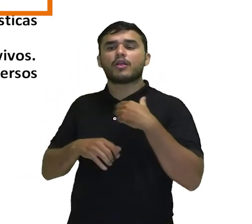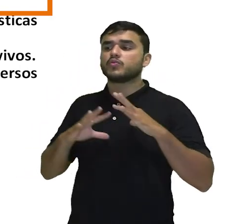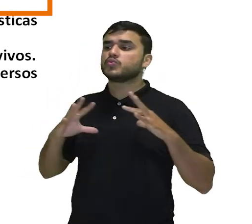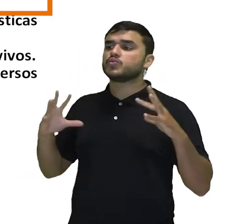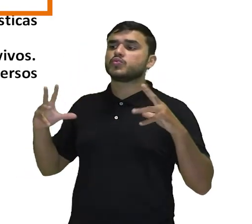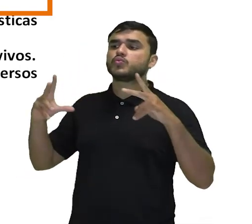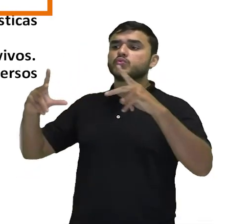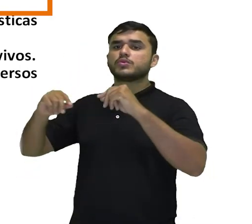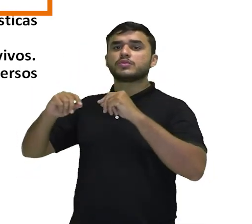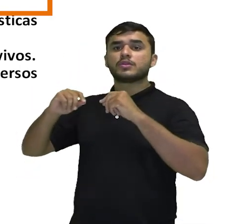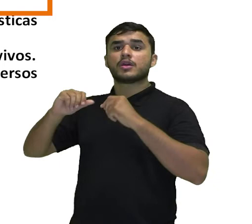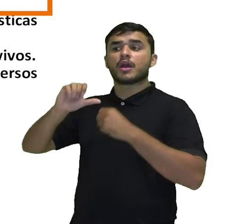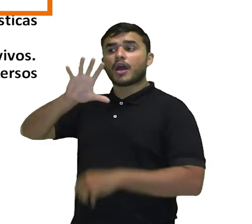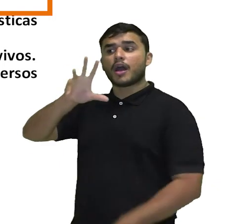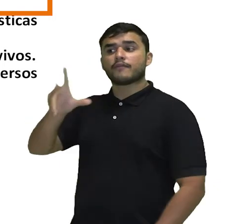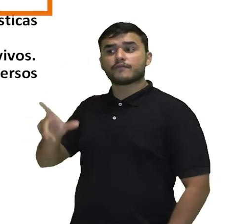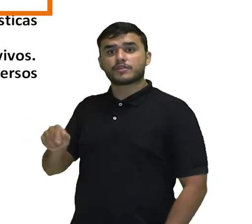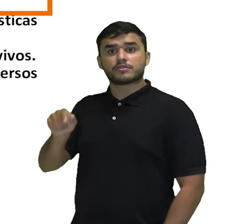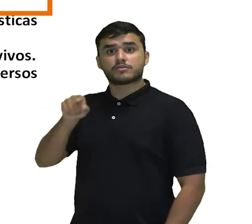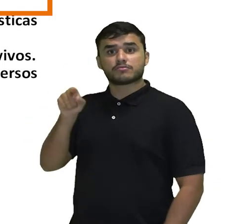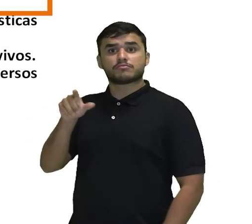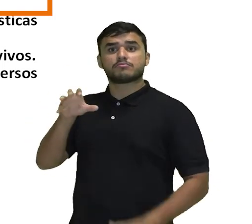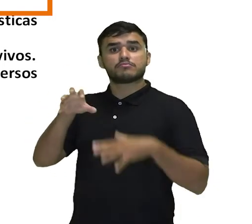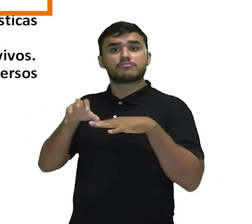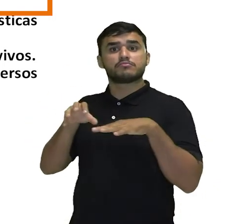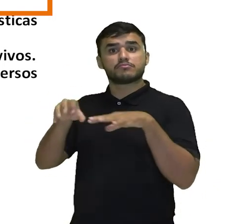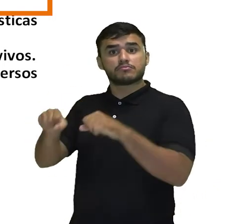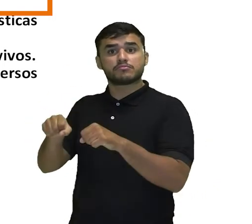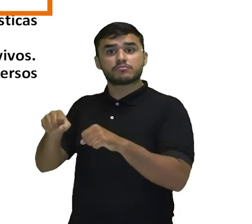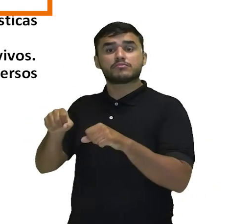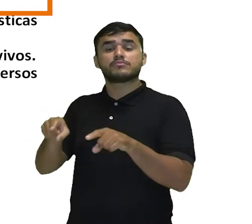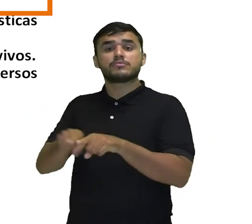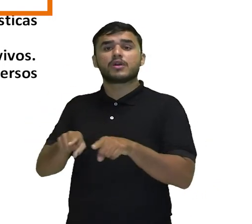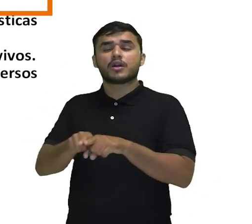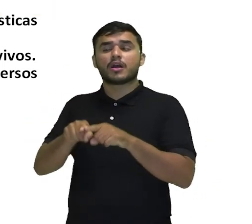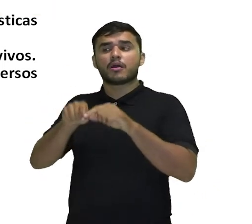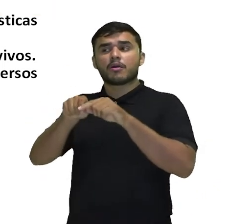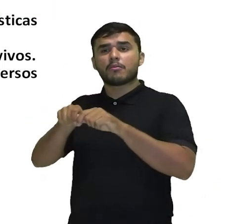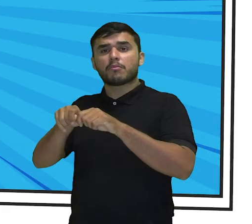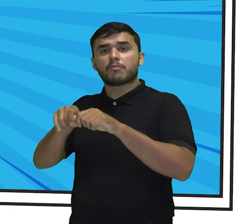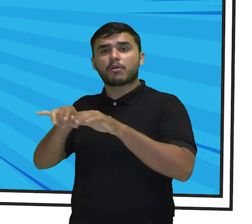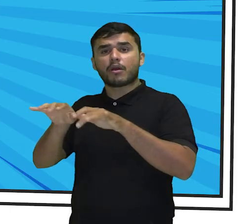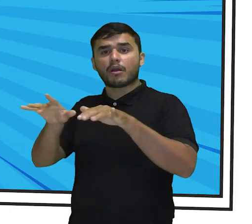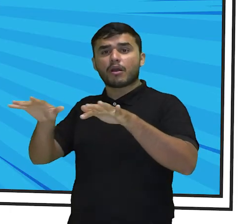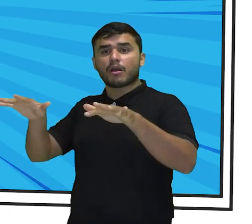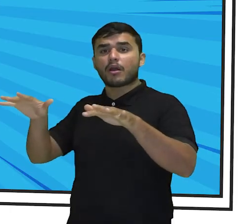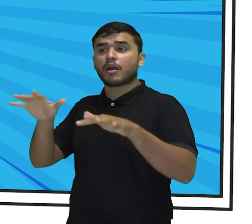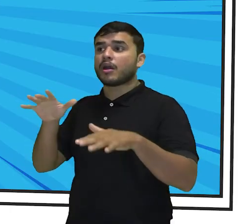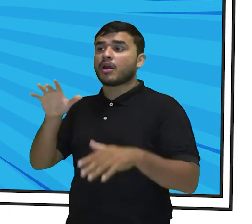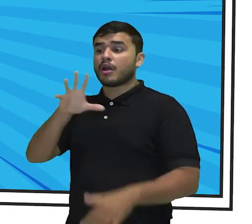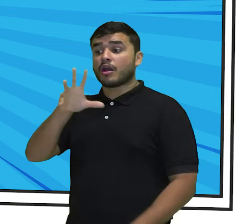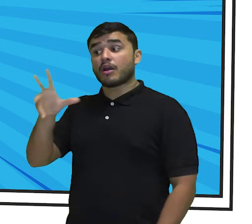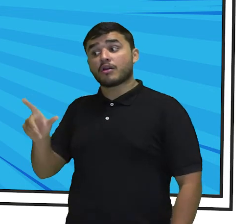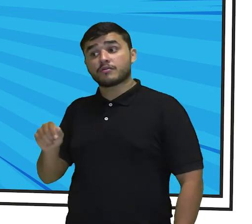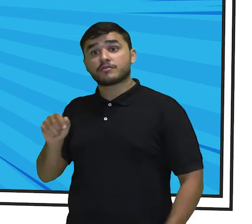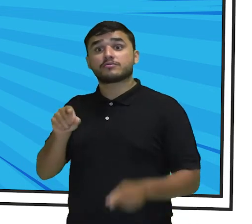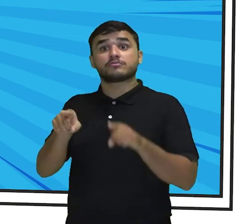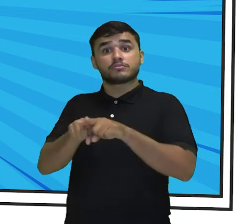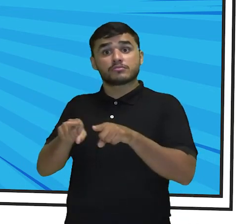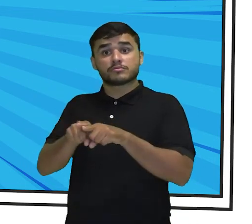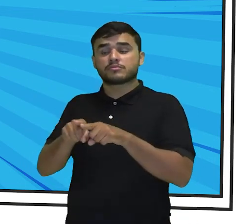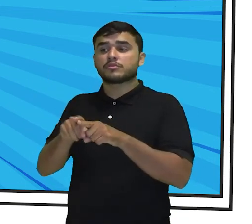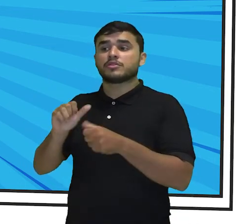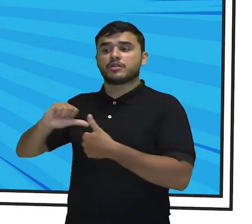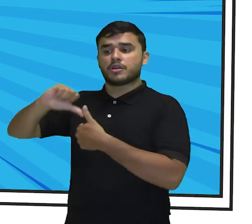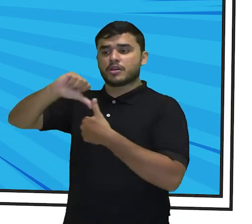o continente africano. E quem sabe até expandir um pouco mais essa ideia. Continente africano,